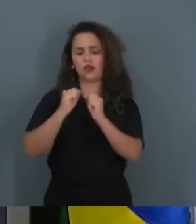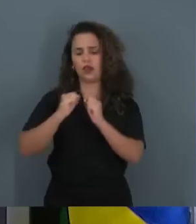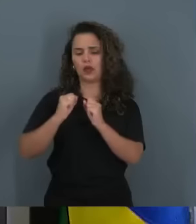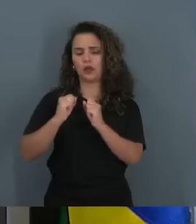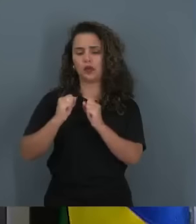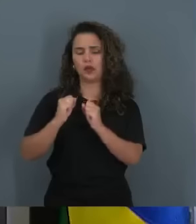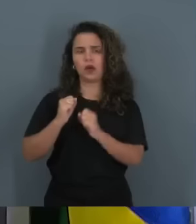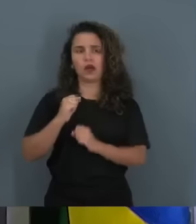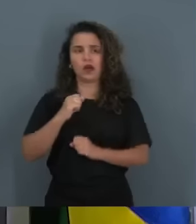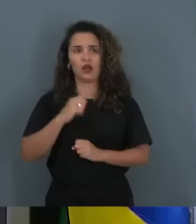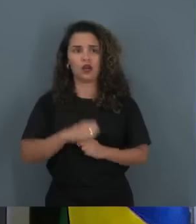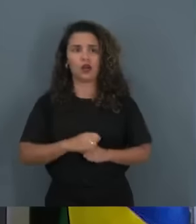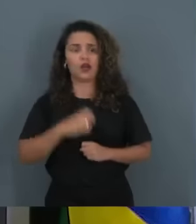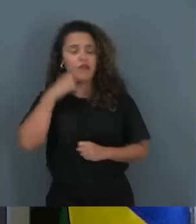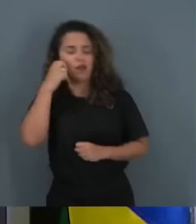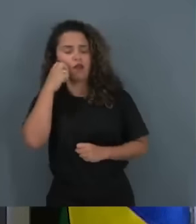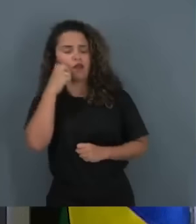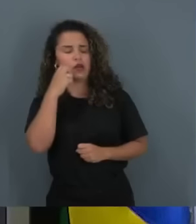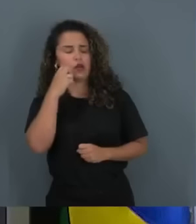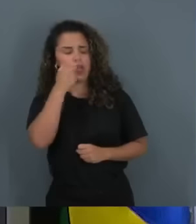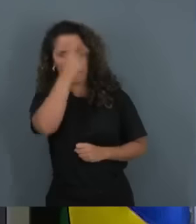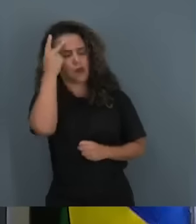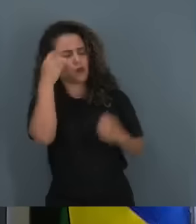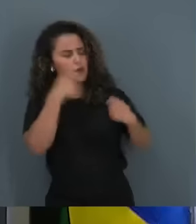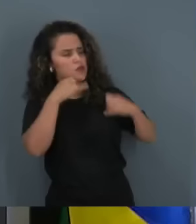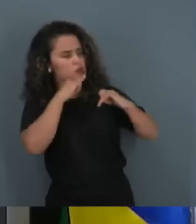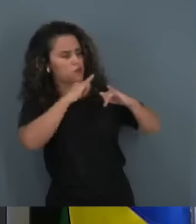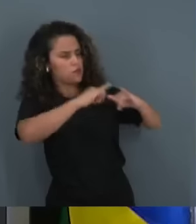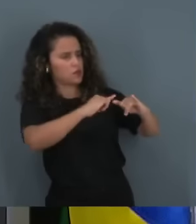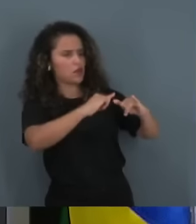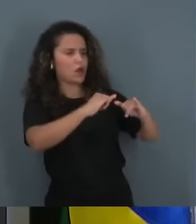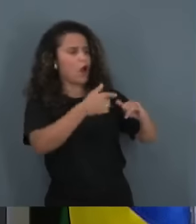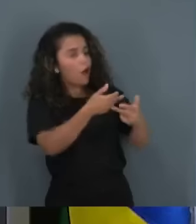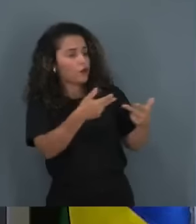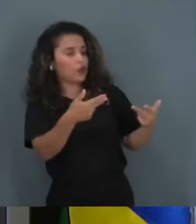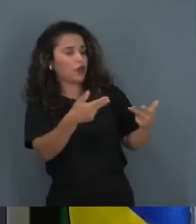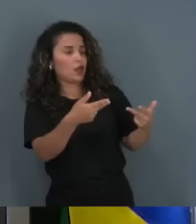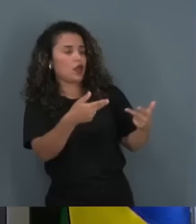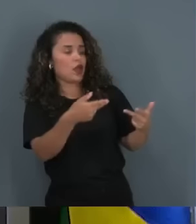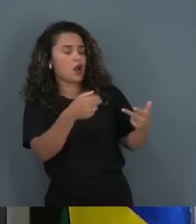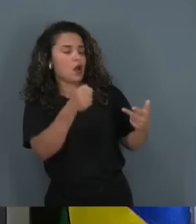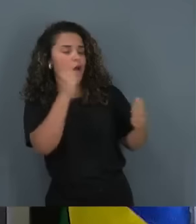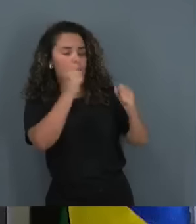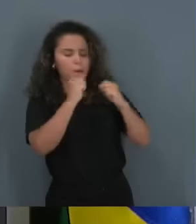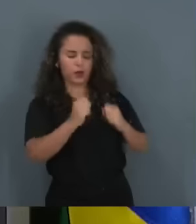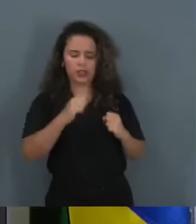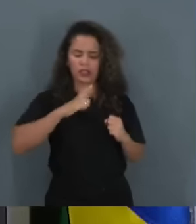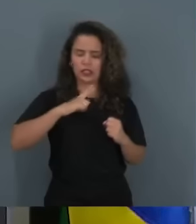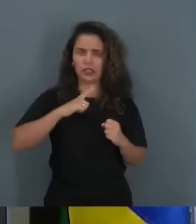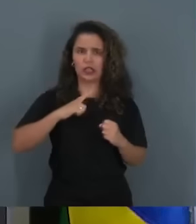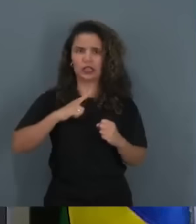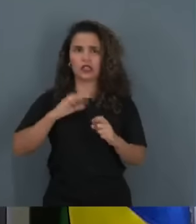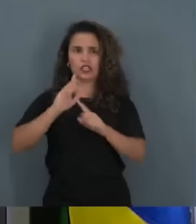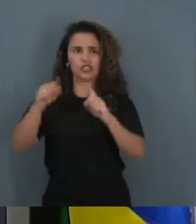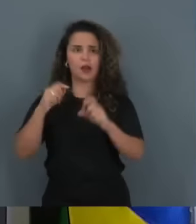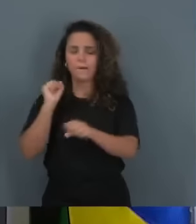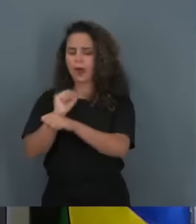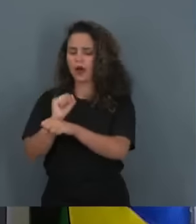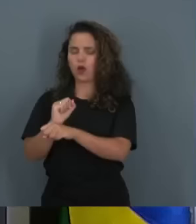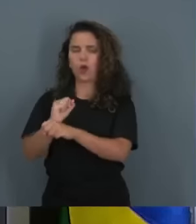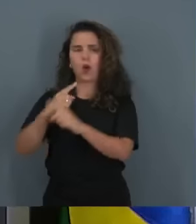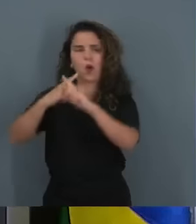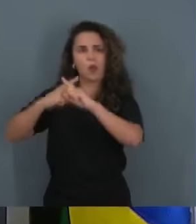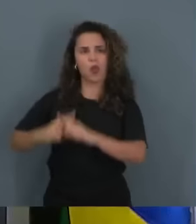alguém precisa avisar para os poderosos de plantão que anularam essa casa já. Não